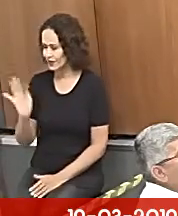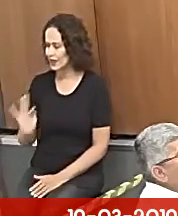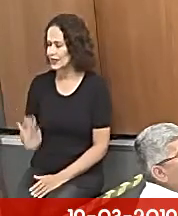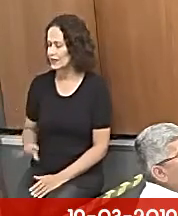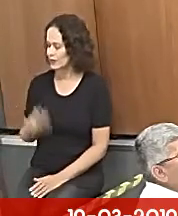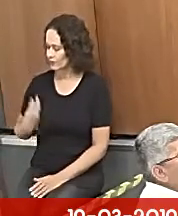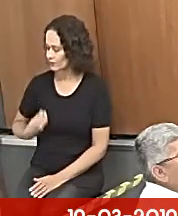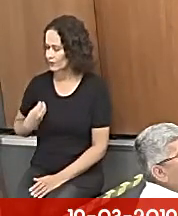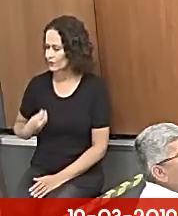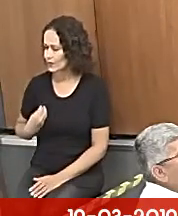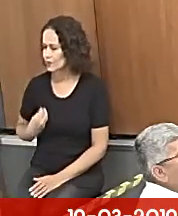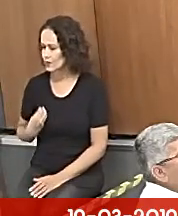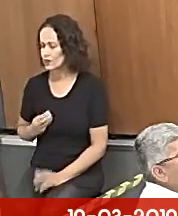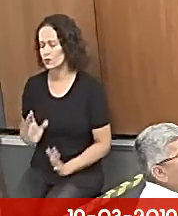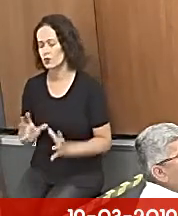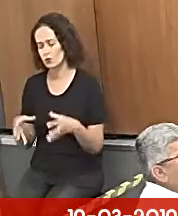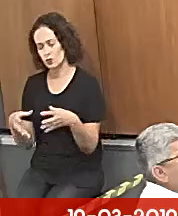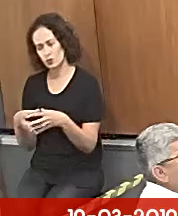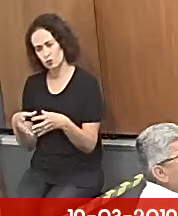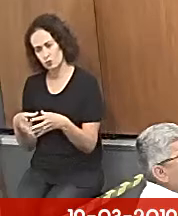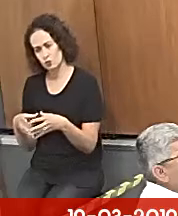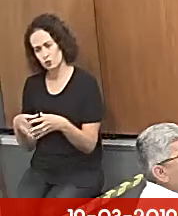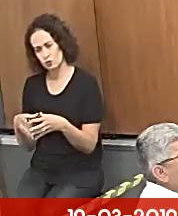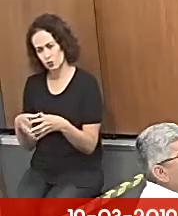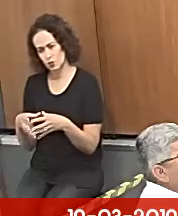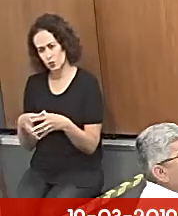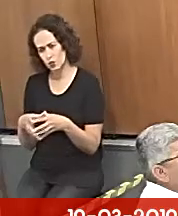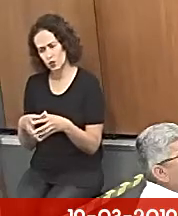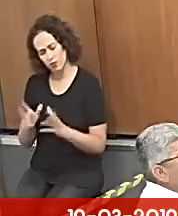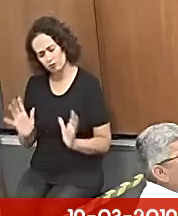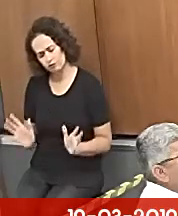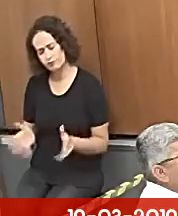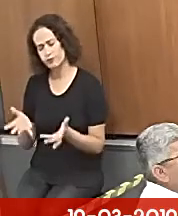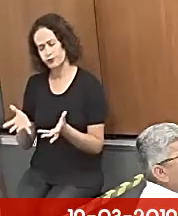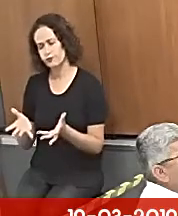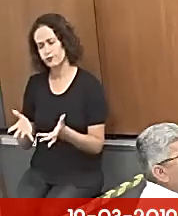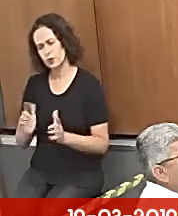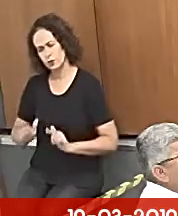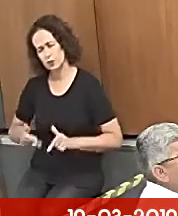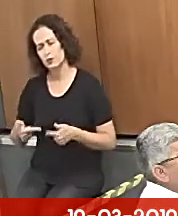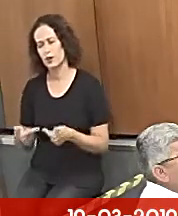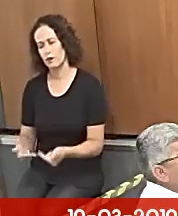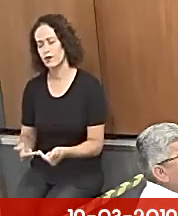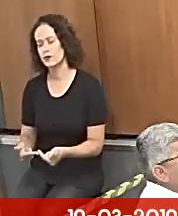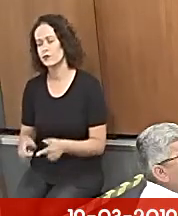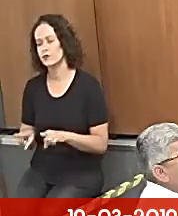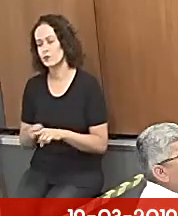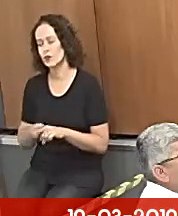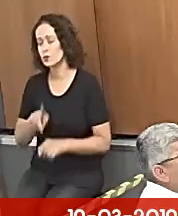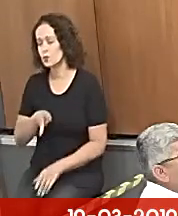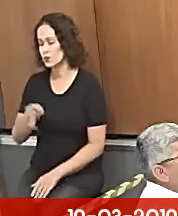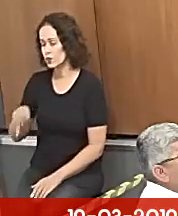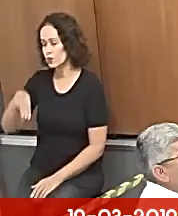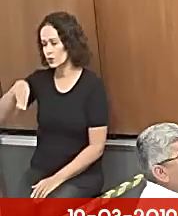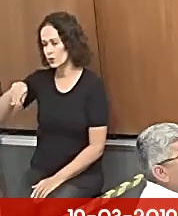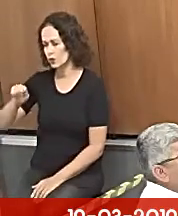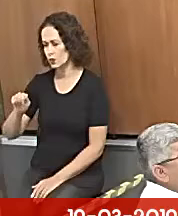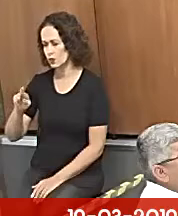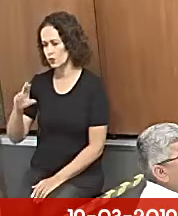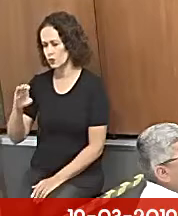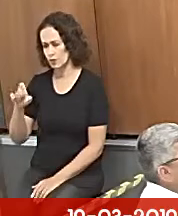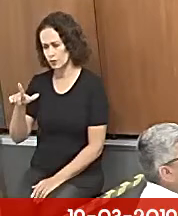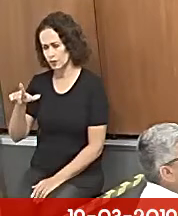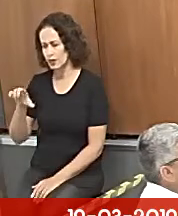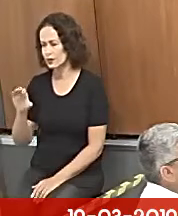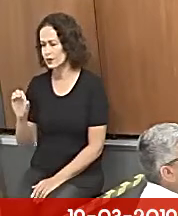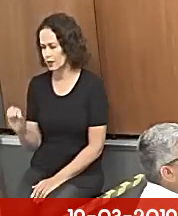participando dessa comissão muito e muito empenhado até pra casa também o professor marcelo é de uma